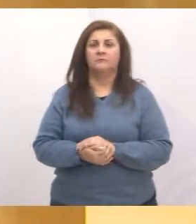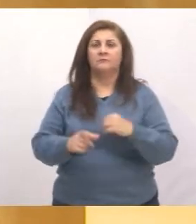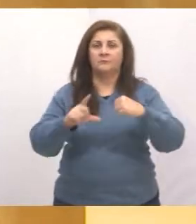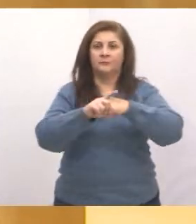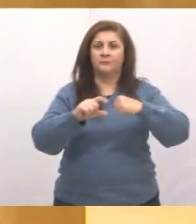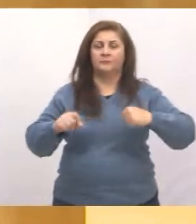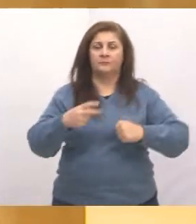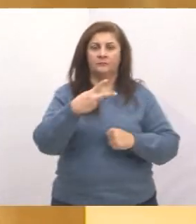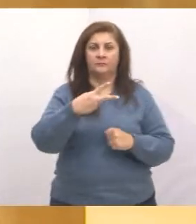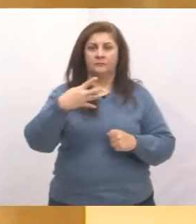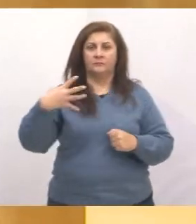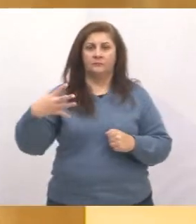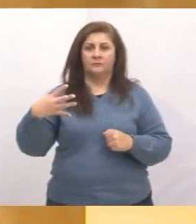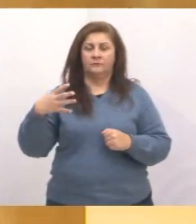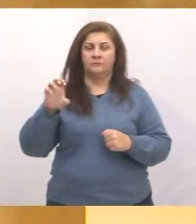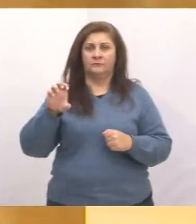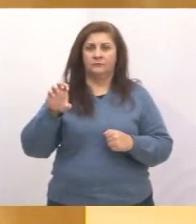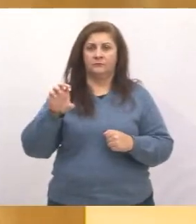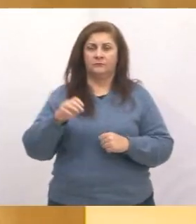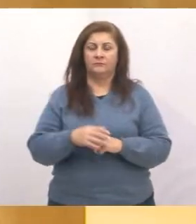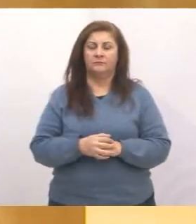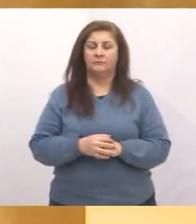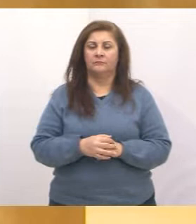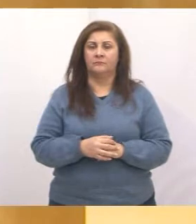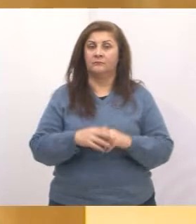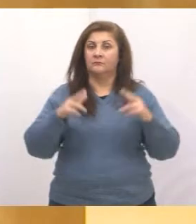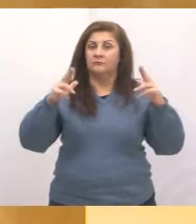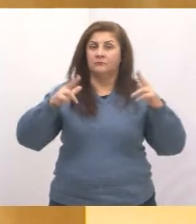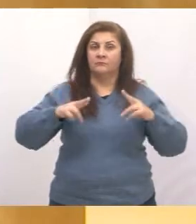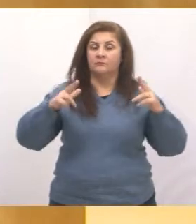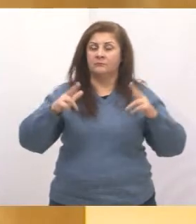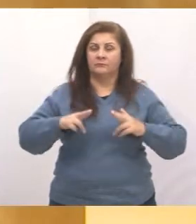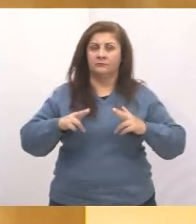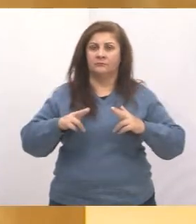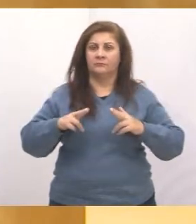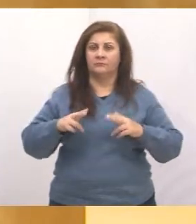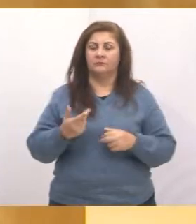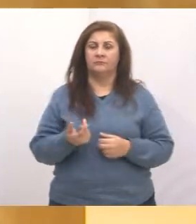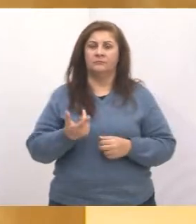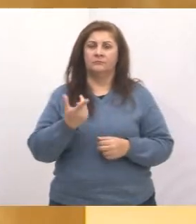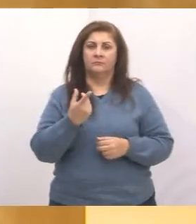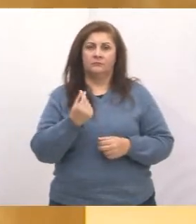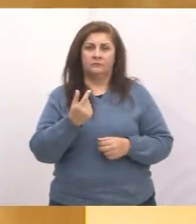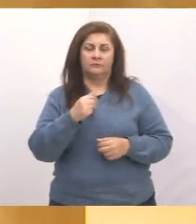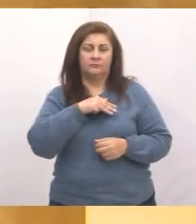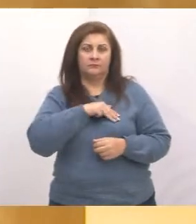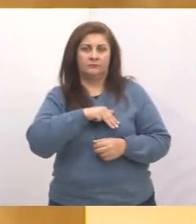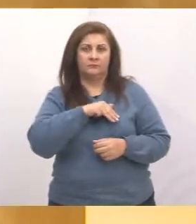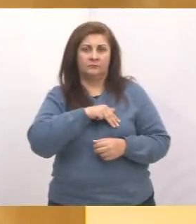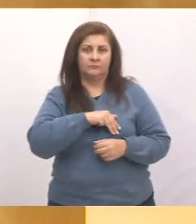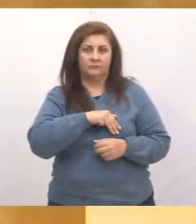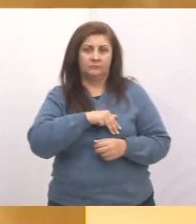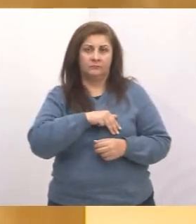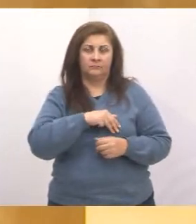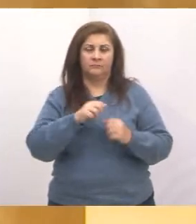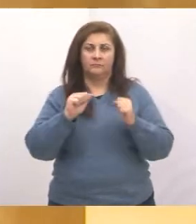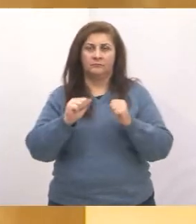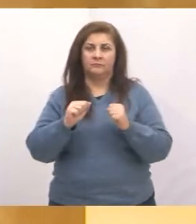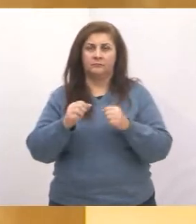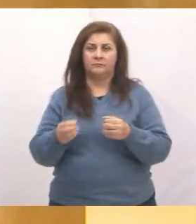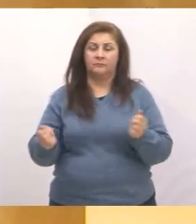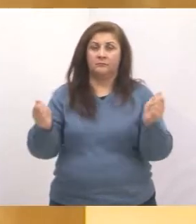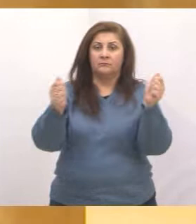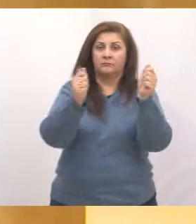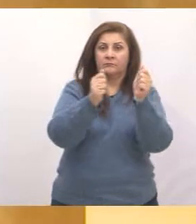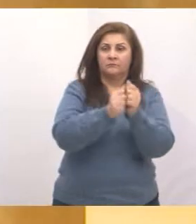Artigo 24E. Em nenhuma hipótese, os honorários de sucumbência se incorporarão à